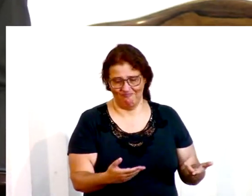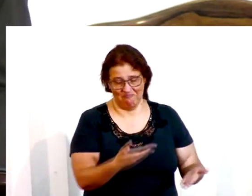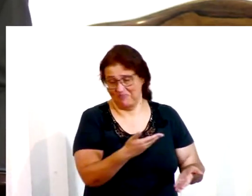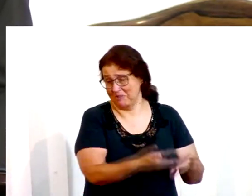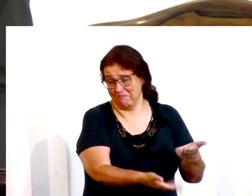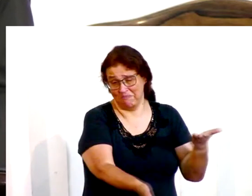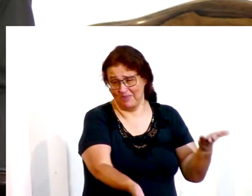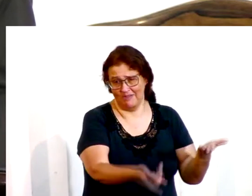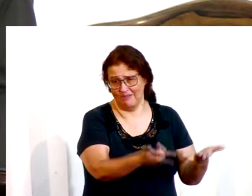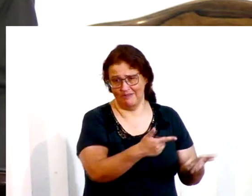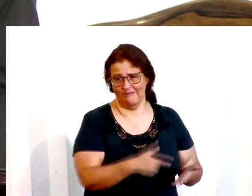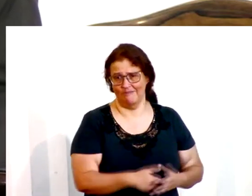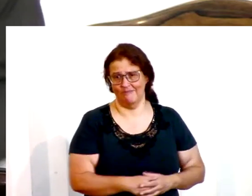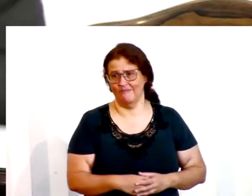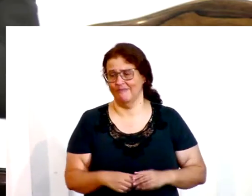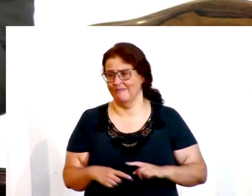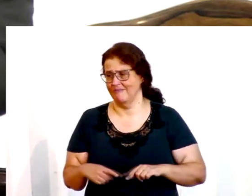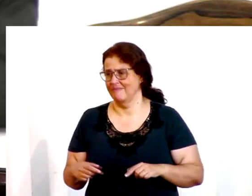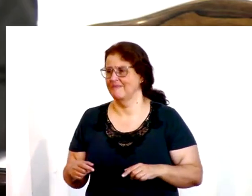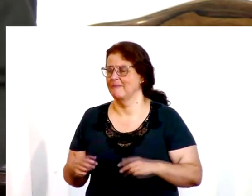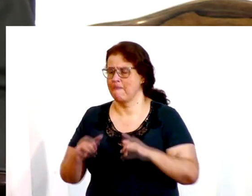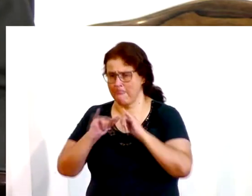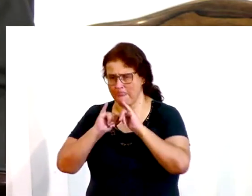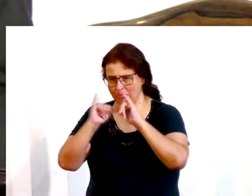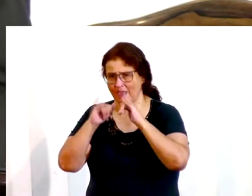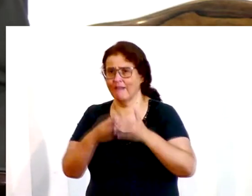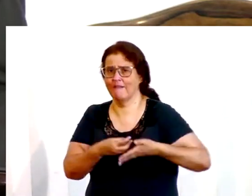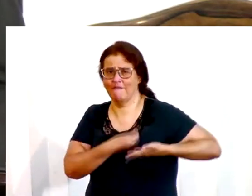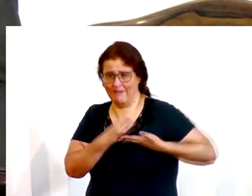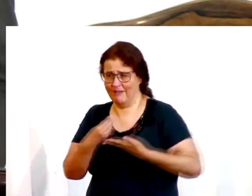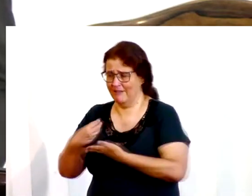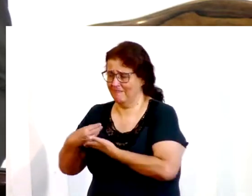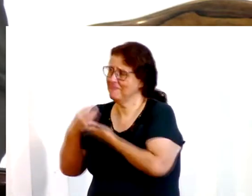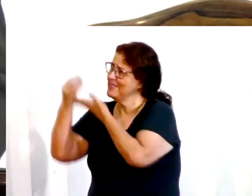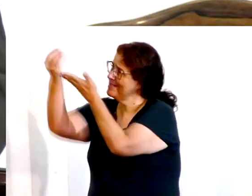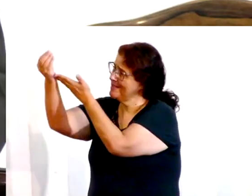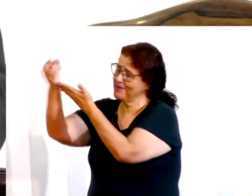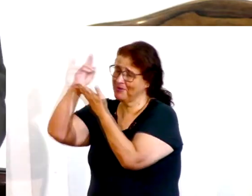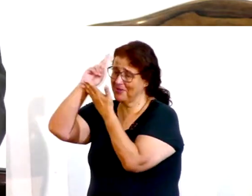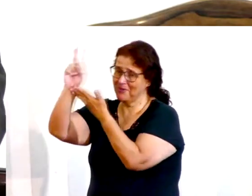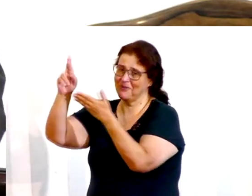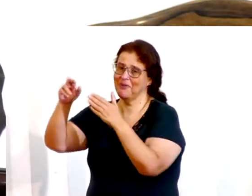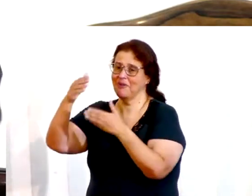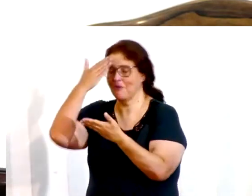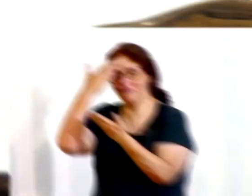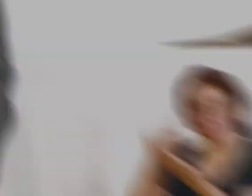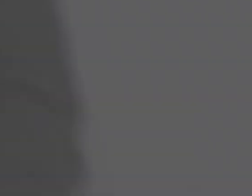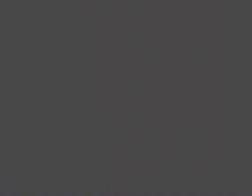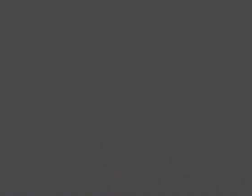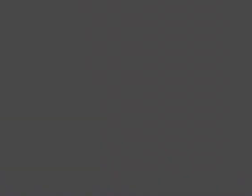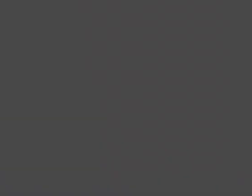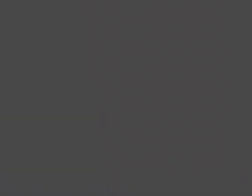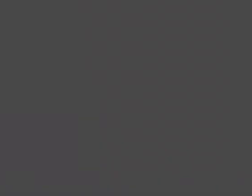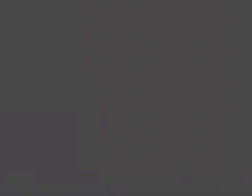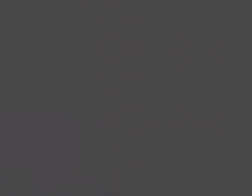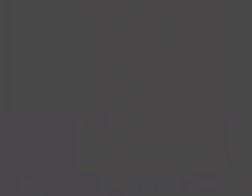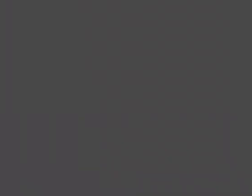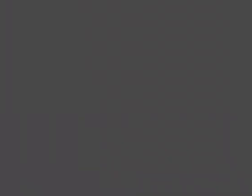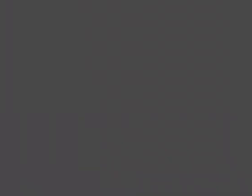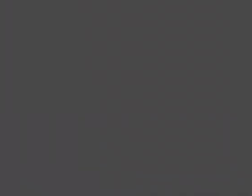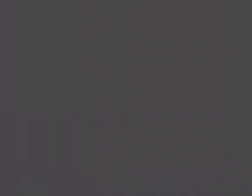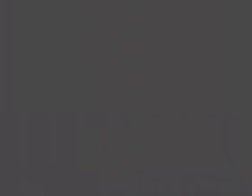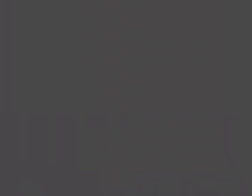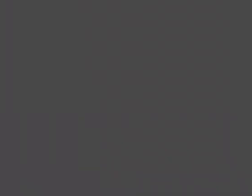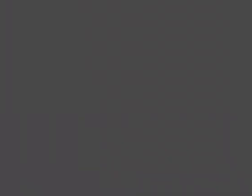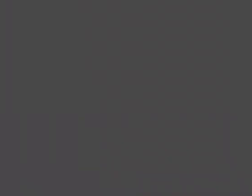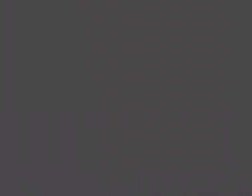Entregue o teu caminho ao Senhor. Confia nele e o mais Ele fará. Amém? Muito obrigado